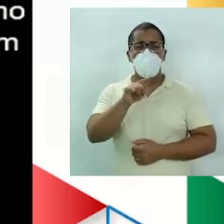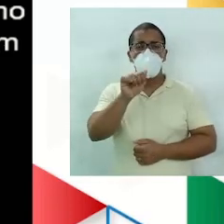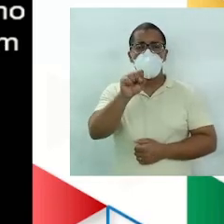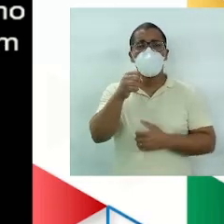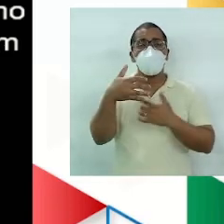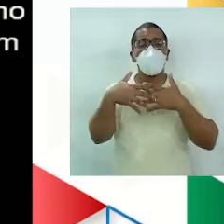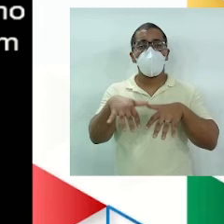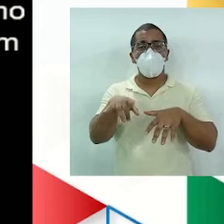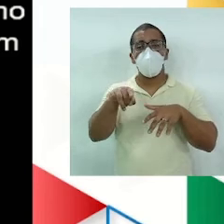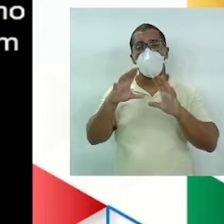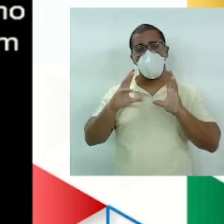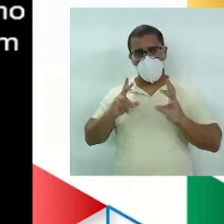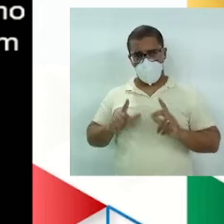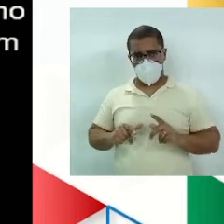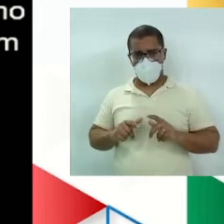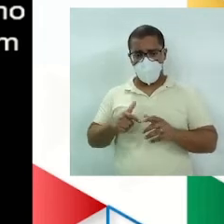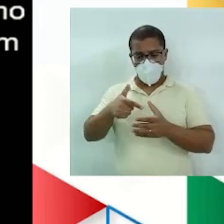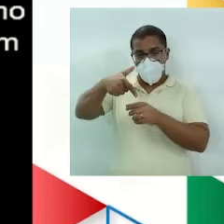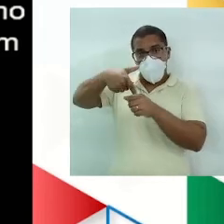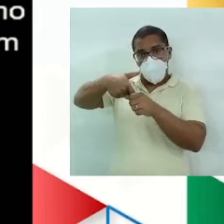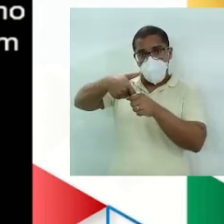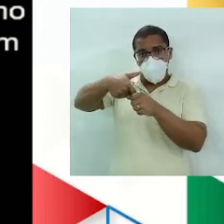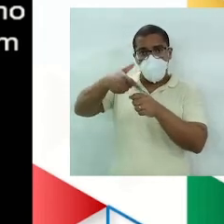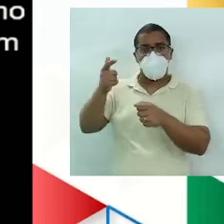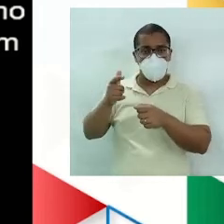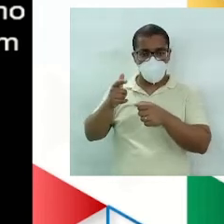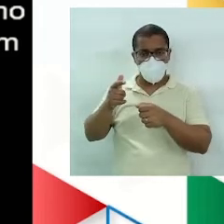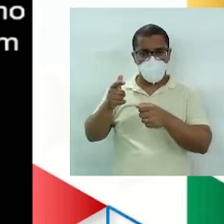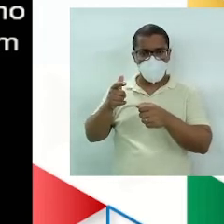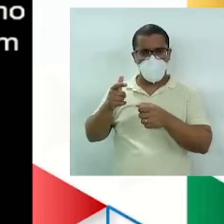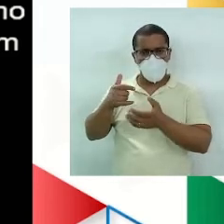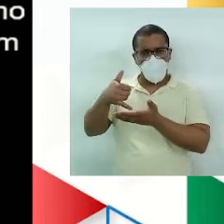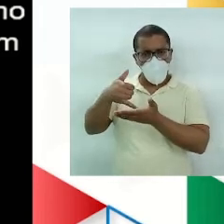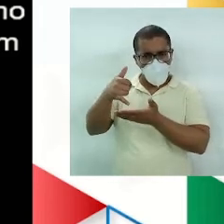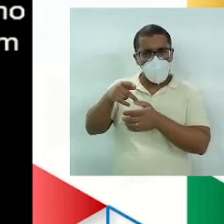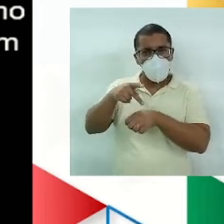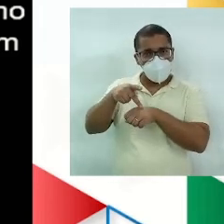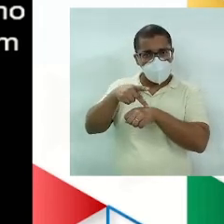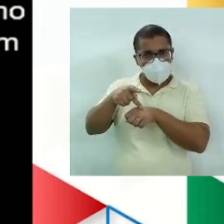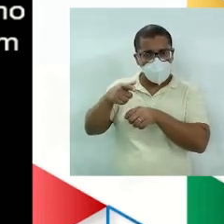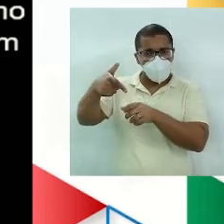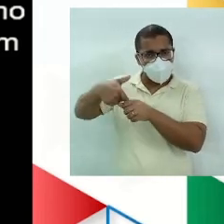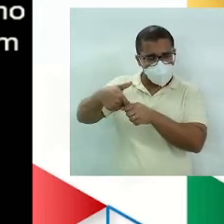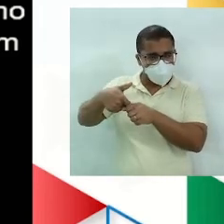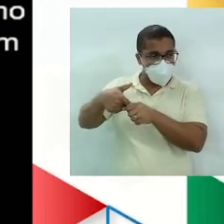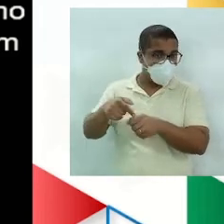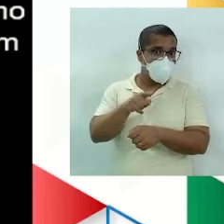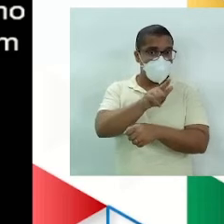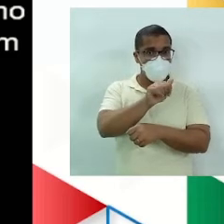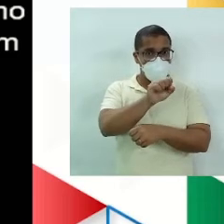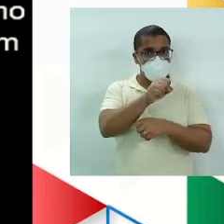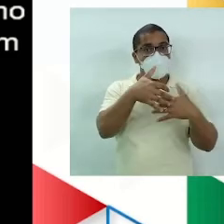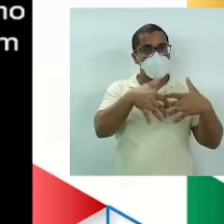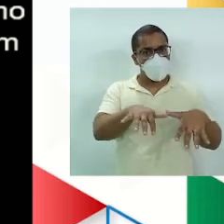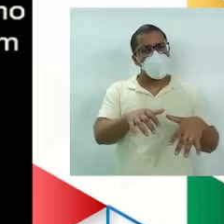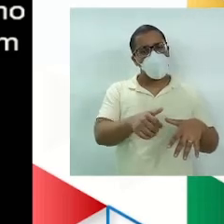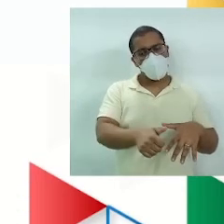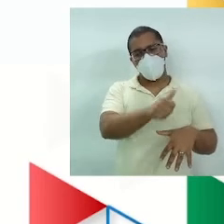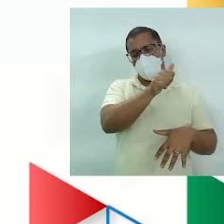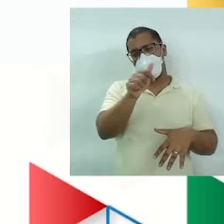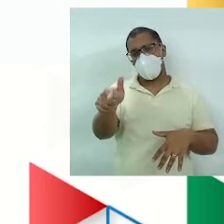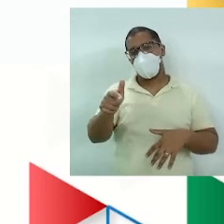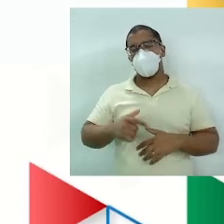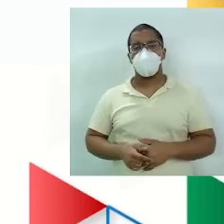energia mais limpa do que o petróleo e o carvão, emitindo menor quantidade de poluentes. Certo? Vamos